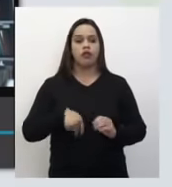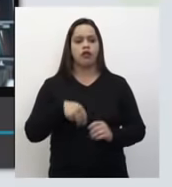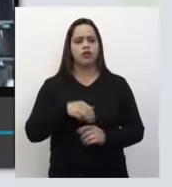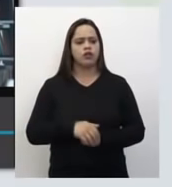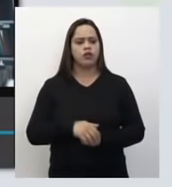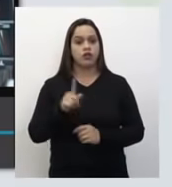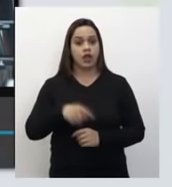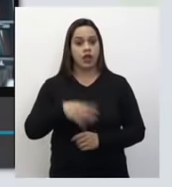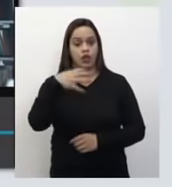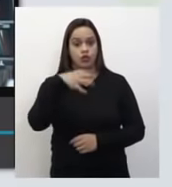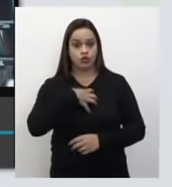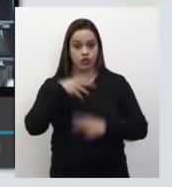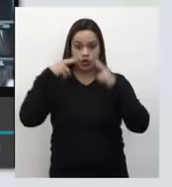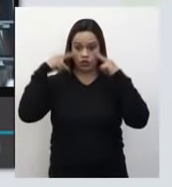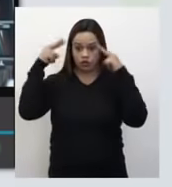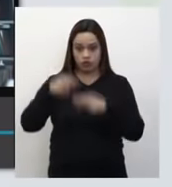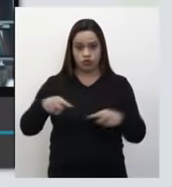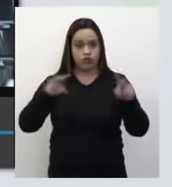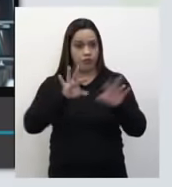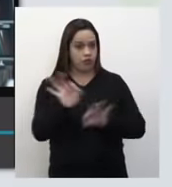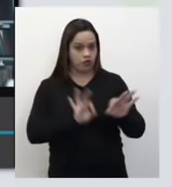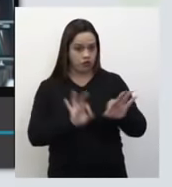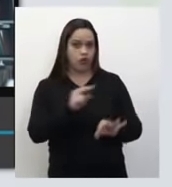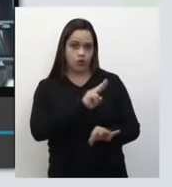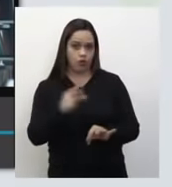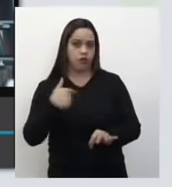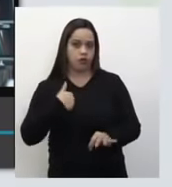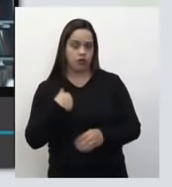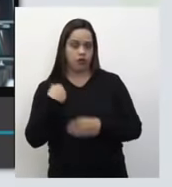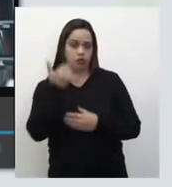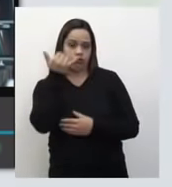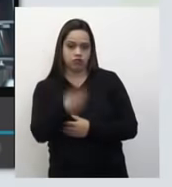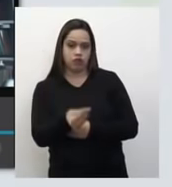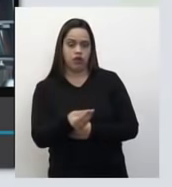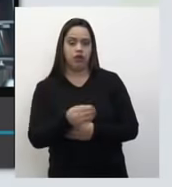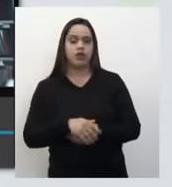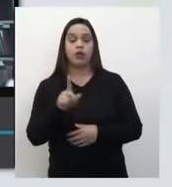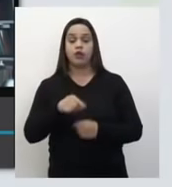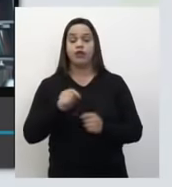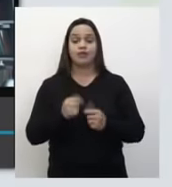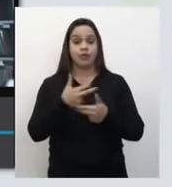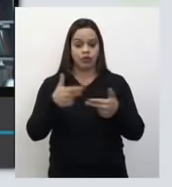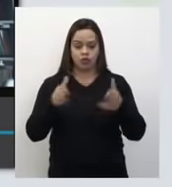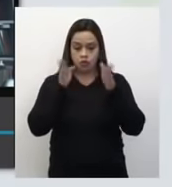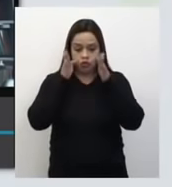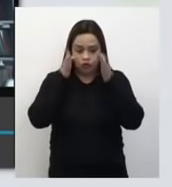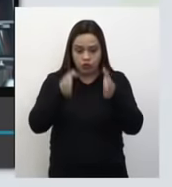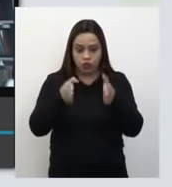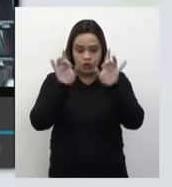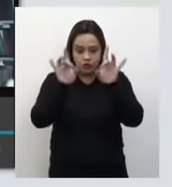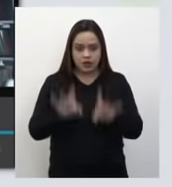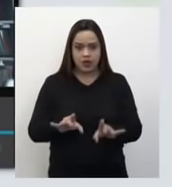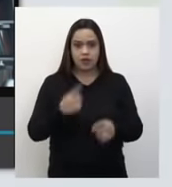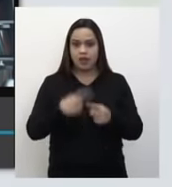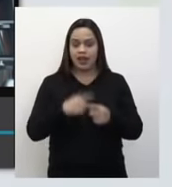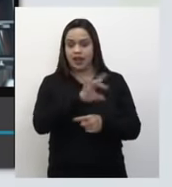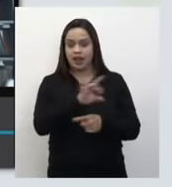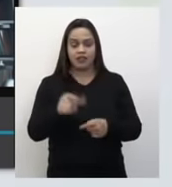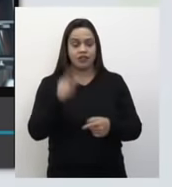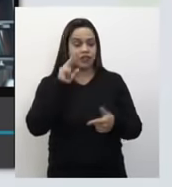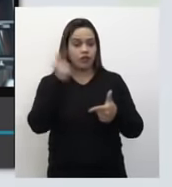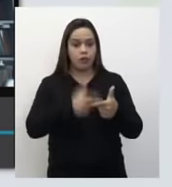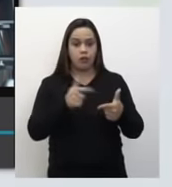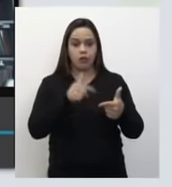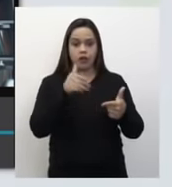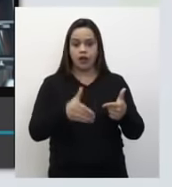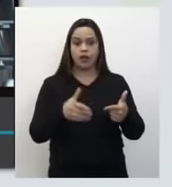certo jeito de ver projetos, né? E que é a seguinte coisa, as coisas são tão específicas que cada vez que você lida com um problema, ou com uma situação